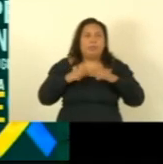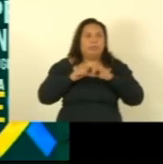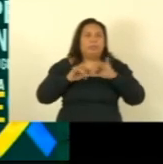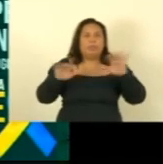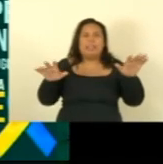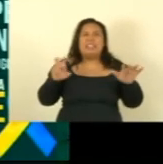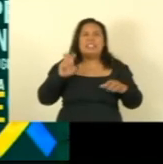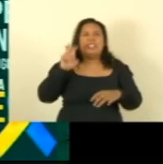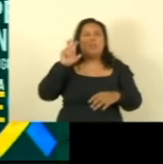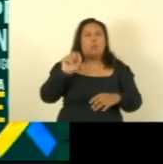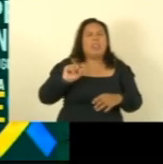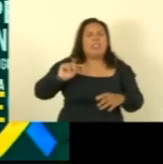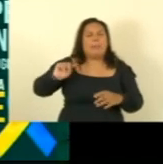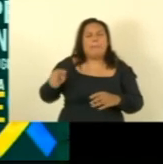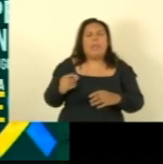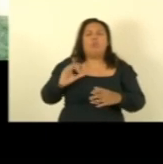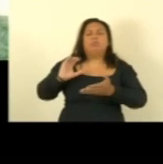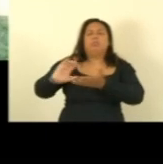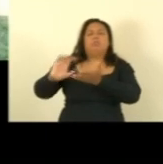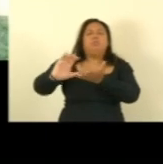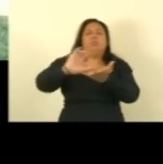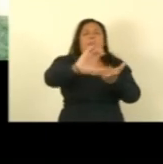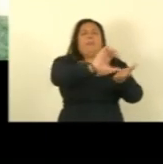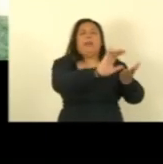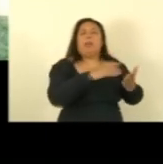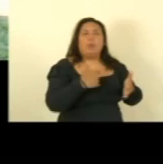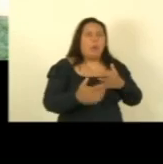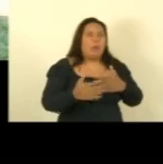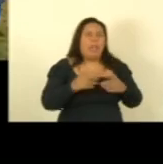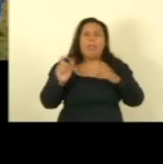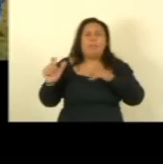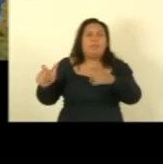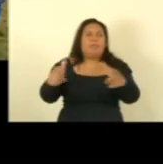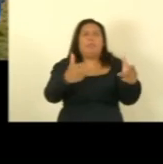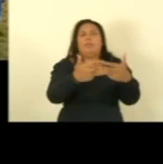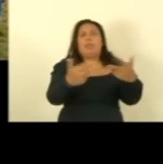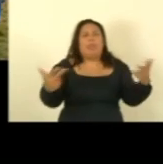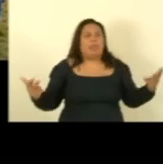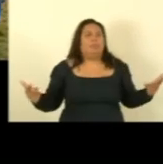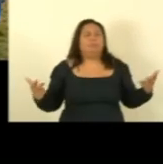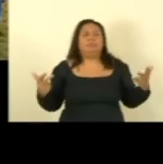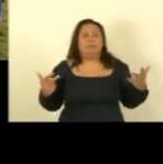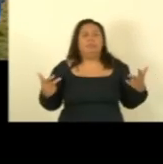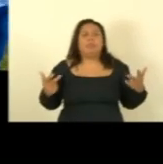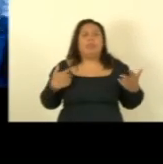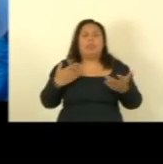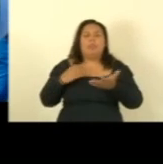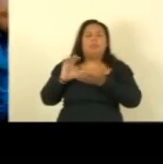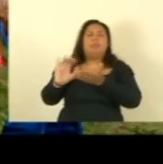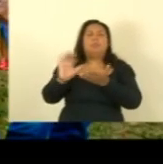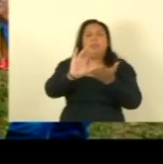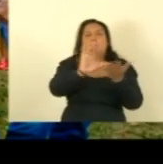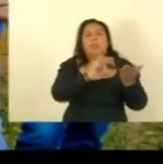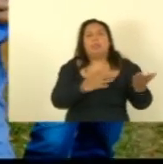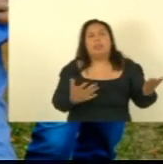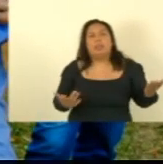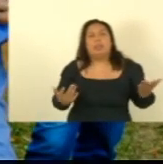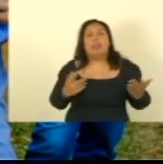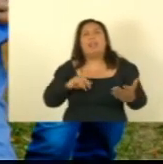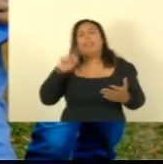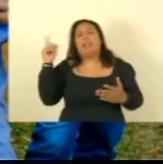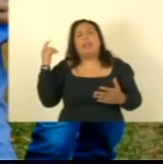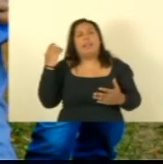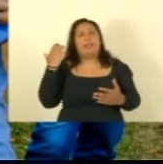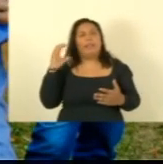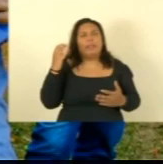50 mil para vários lugares. Poderia citar aqui vários. Aqui, Sina, lá de